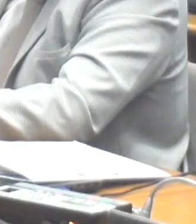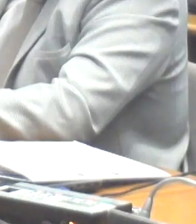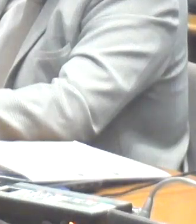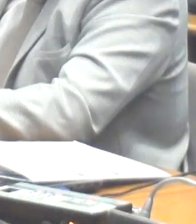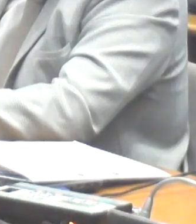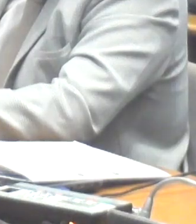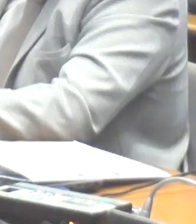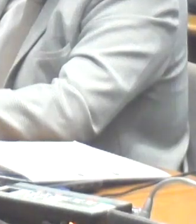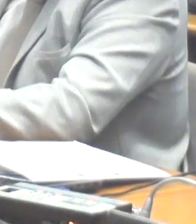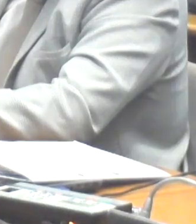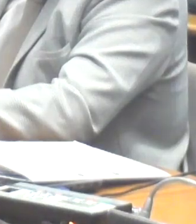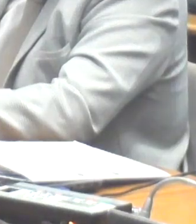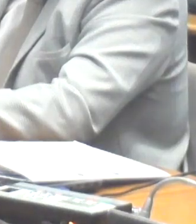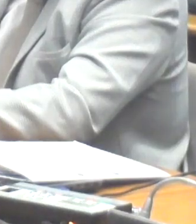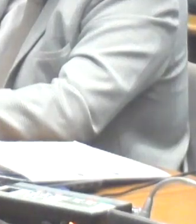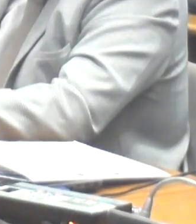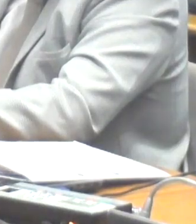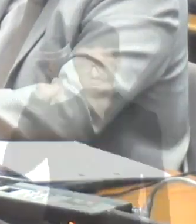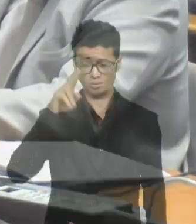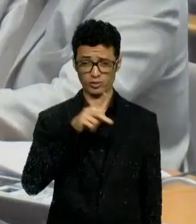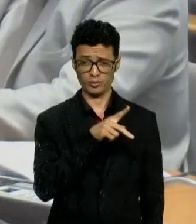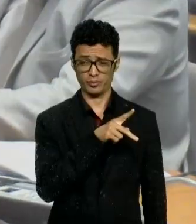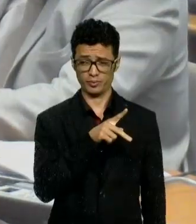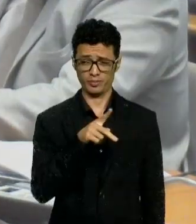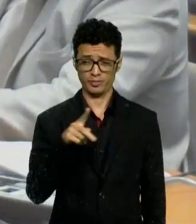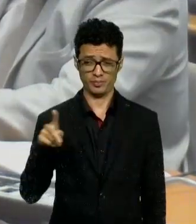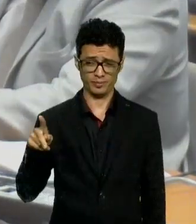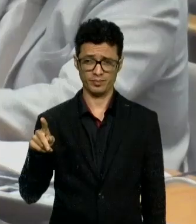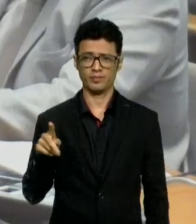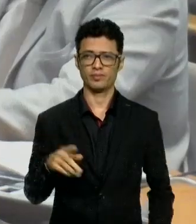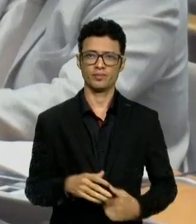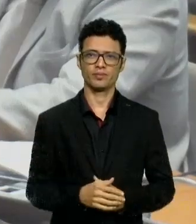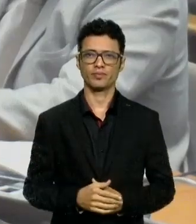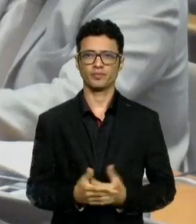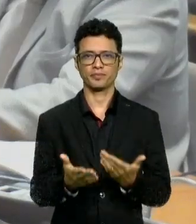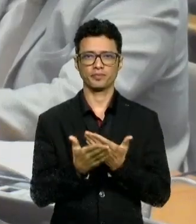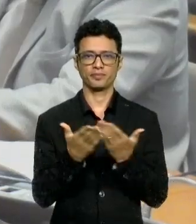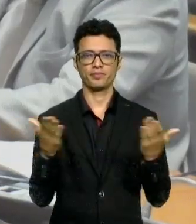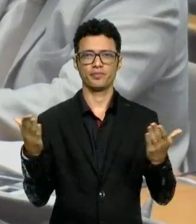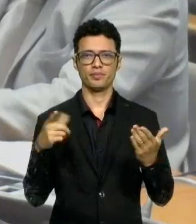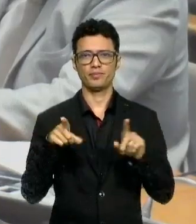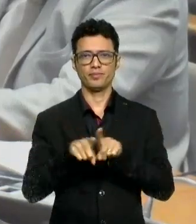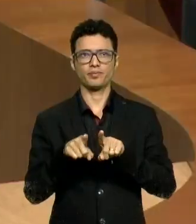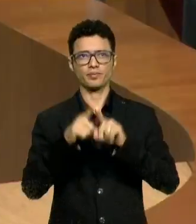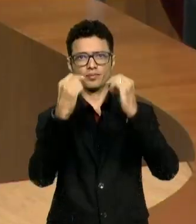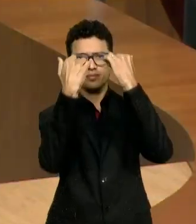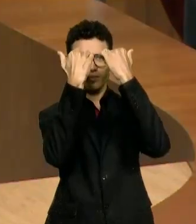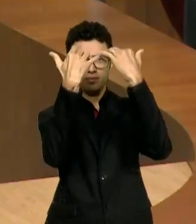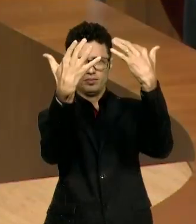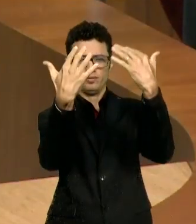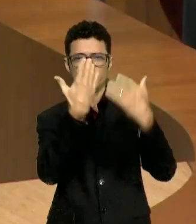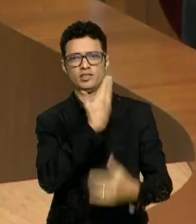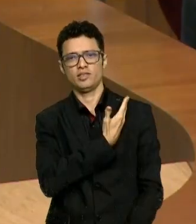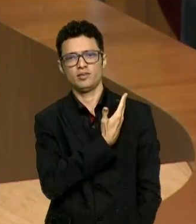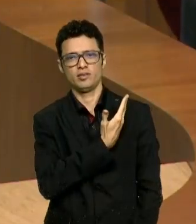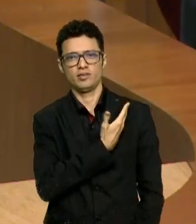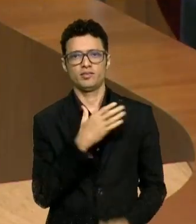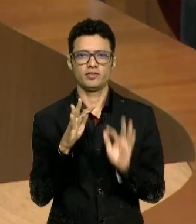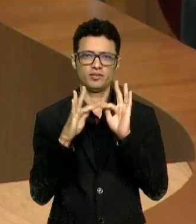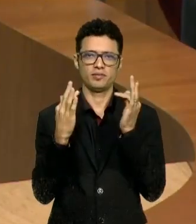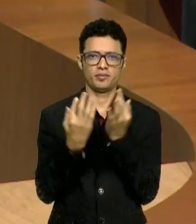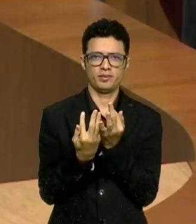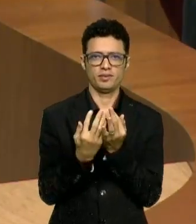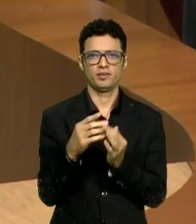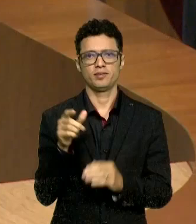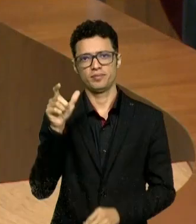Senhor presidente, demais pares, galeria, ainda ocupada com os amigos familiares de Fred, que daqui a pouquinho